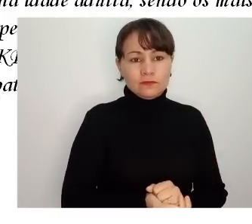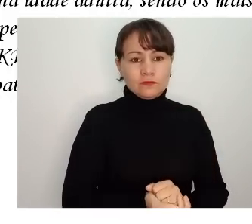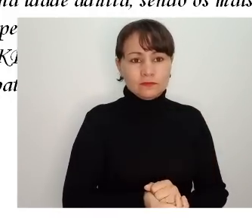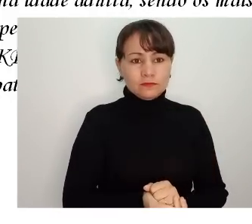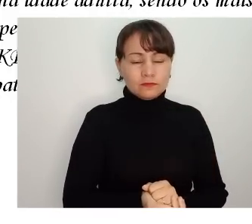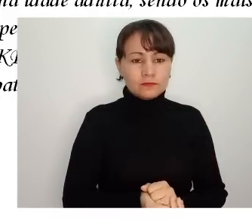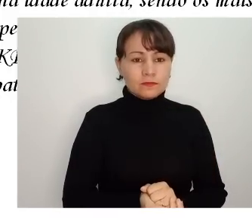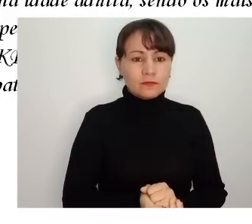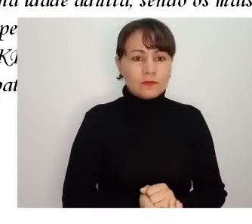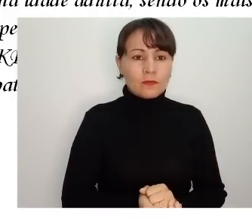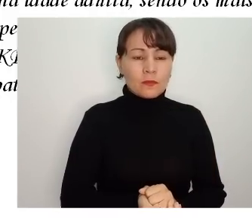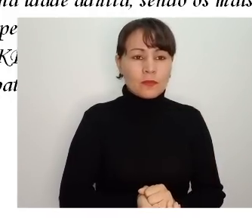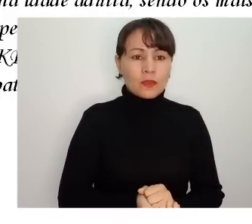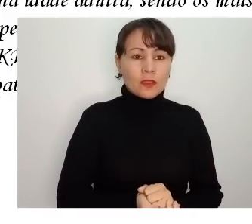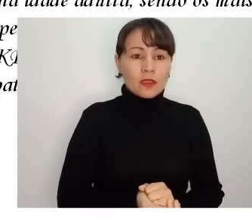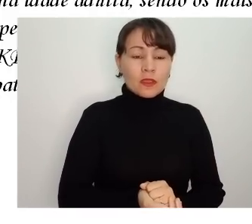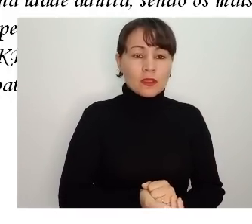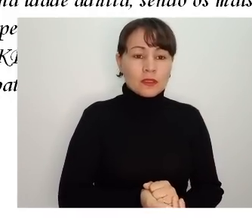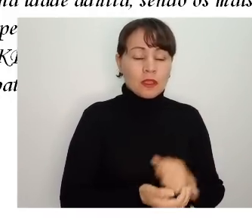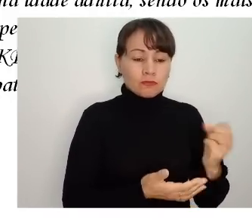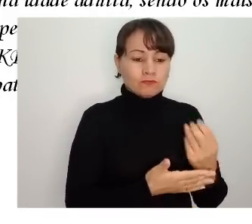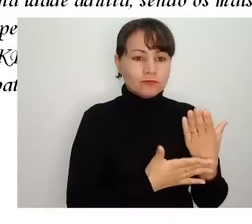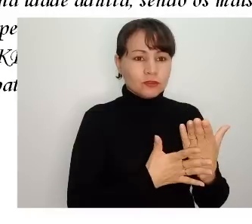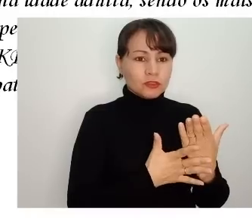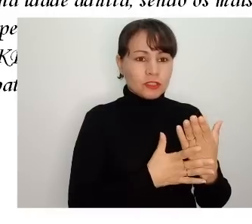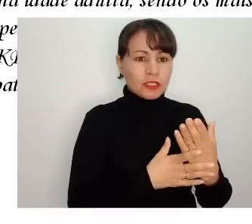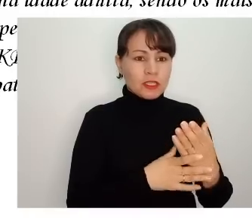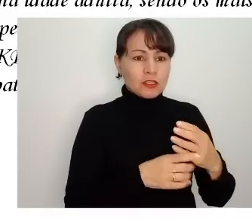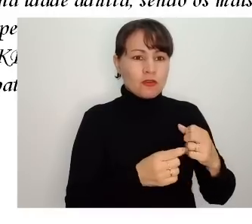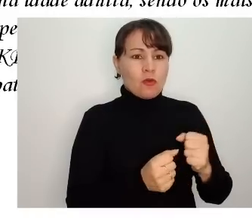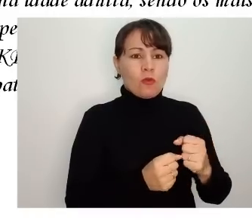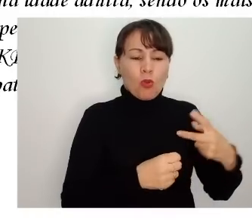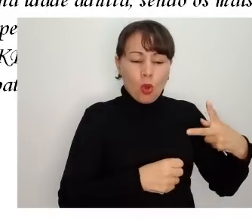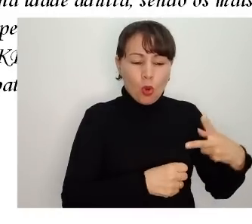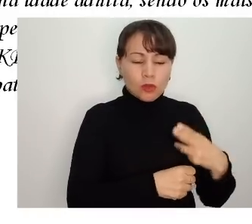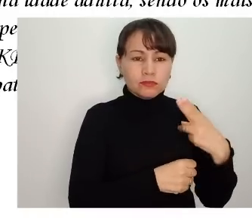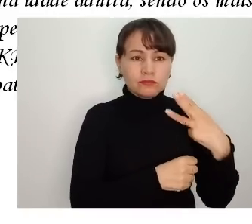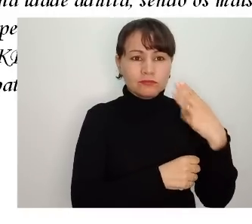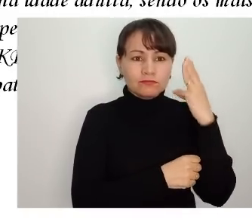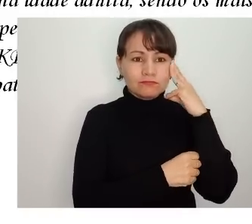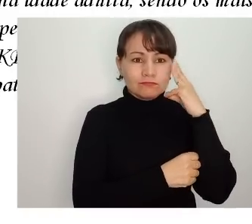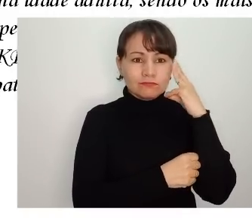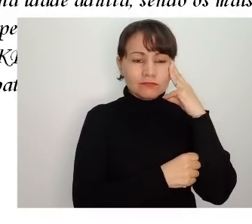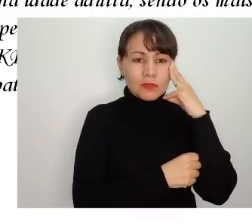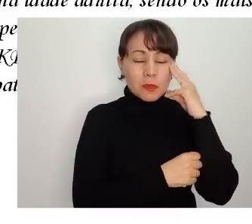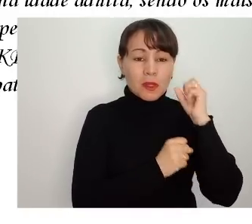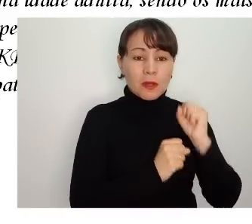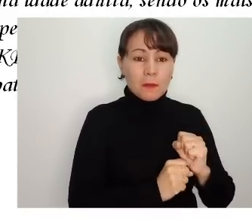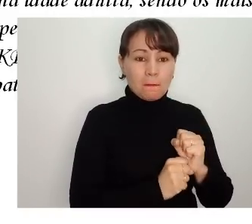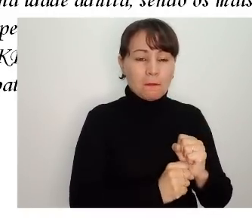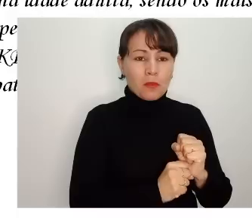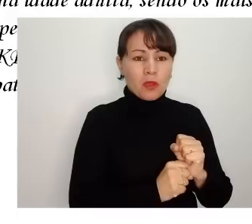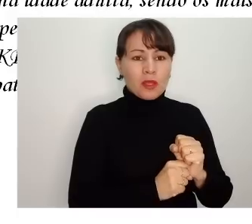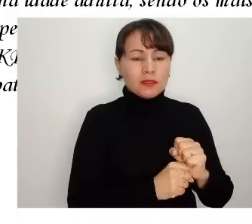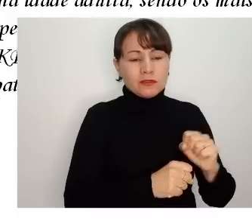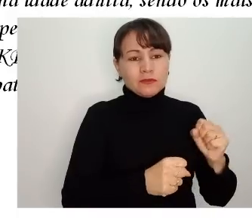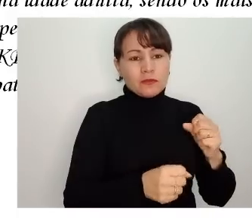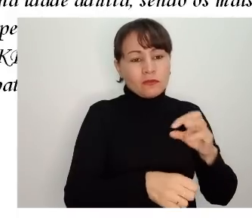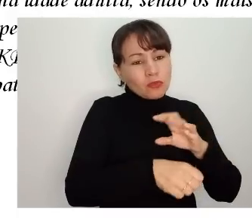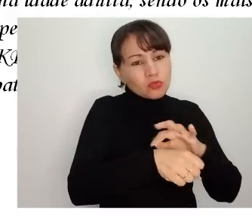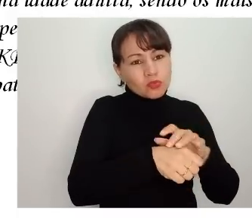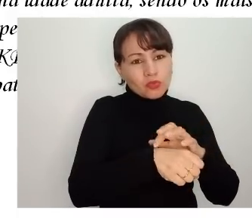no desenvolvimento dessas crianças, porque tu acaba tendo uma metilação nesses genes, e isso pode levar